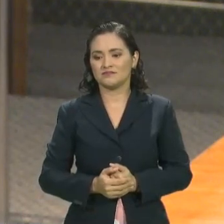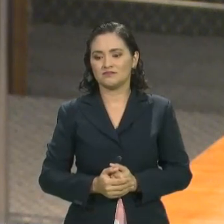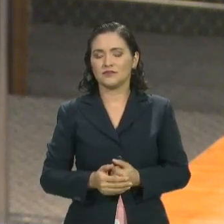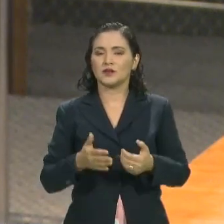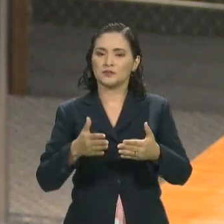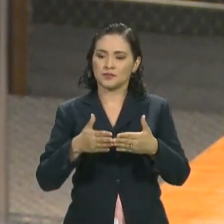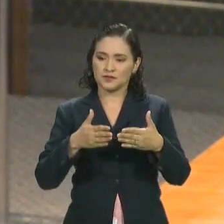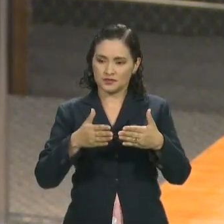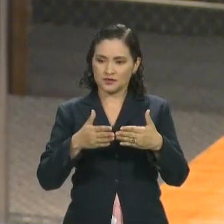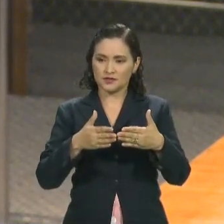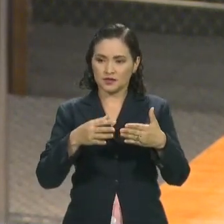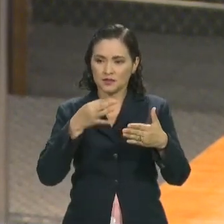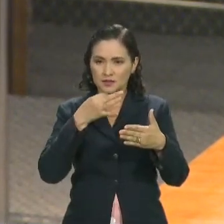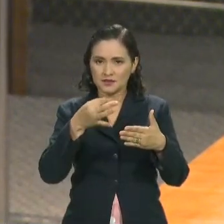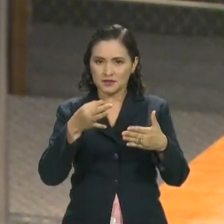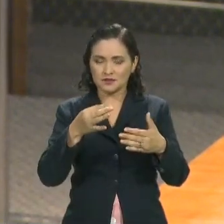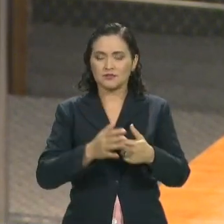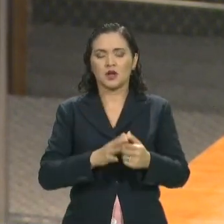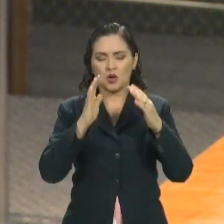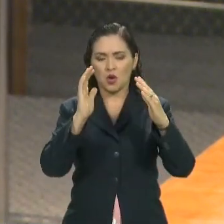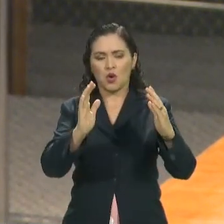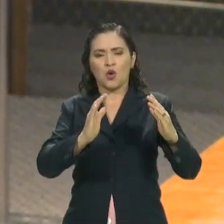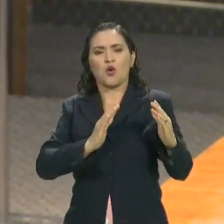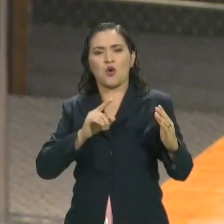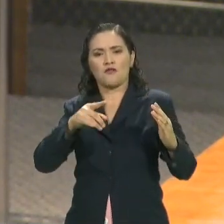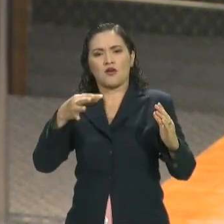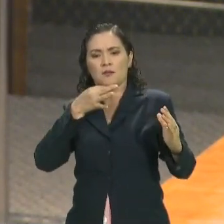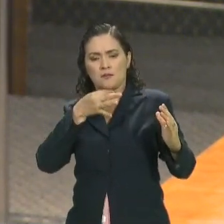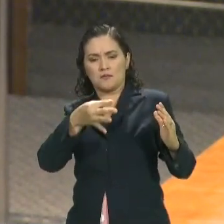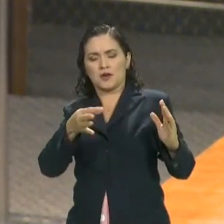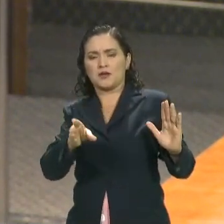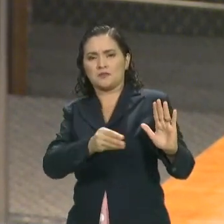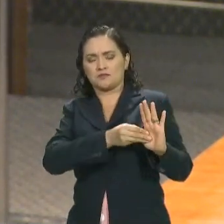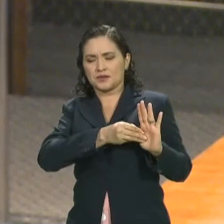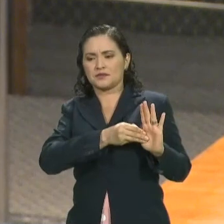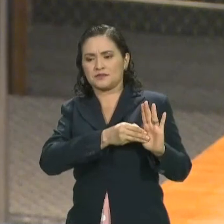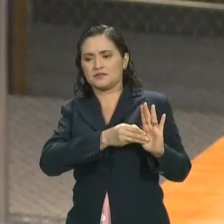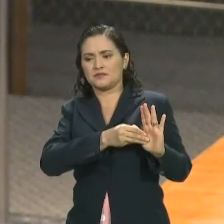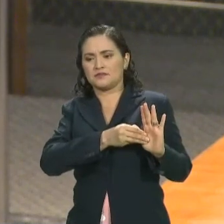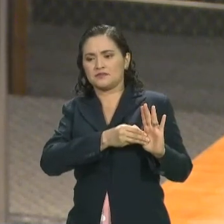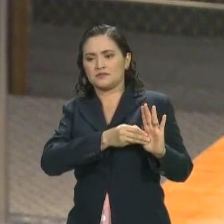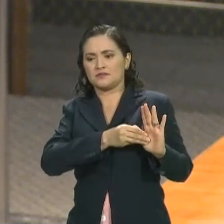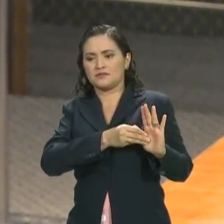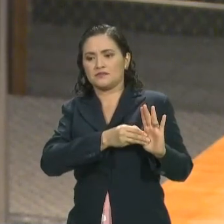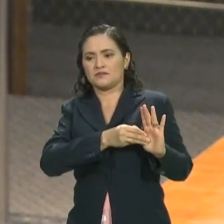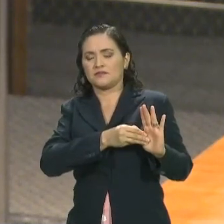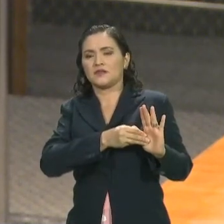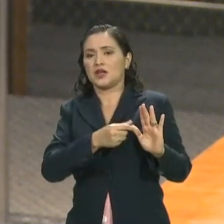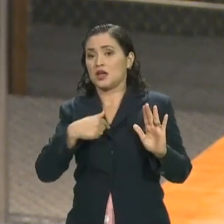queria uma deputado Glauco, para mim será sempre uma honra ser aparteado por Vossa Excelência. E sem nem ouvi-lo, incorpore